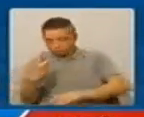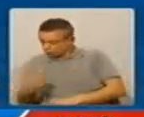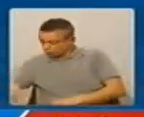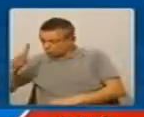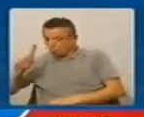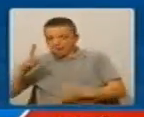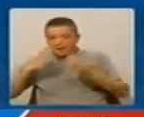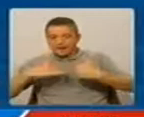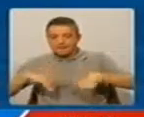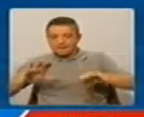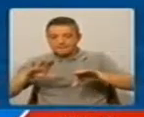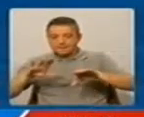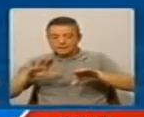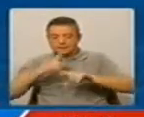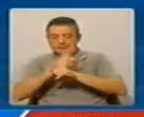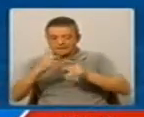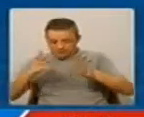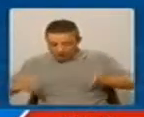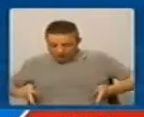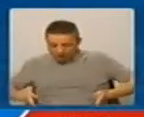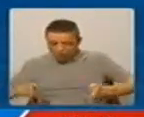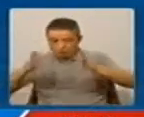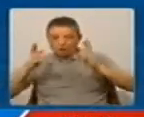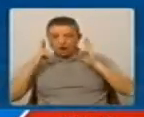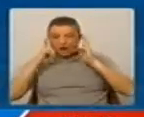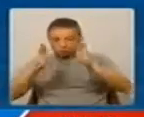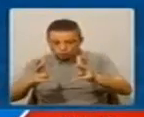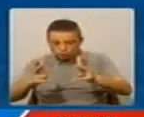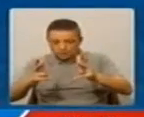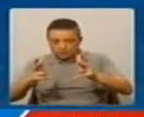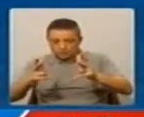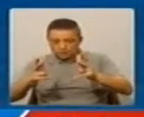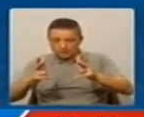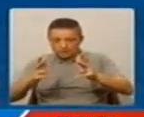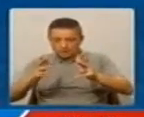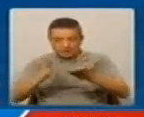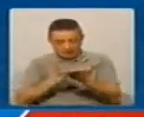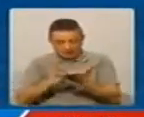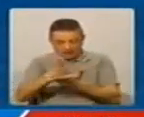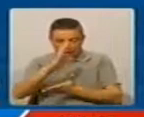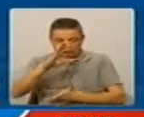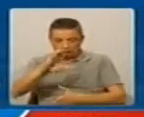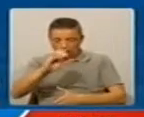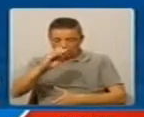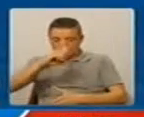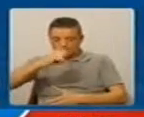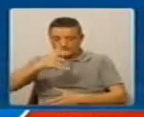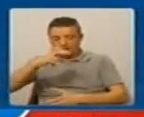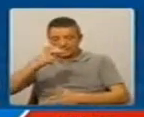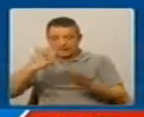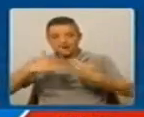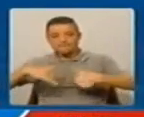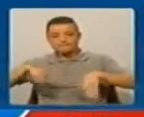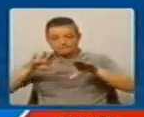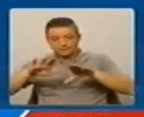numa espécie todas de autoestrada, ocupam uma espécie de uma linha cósmica, digamos assim, que rodeia os grandes vácuos,